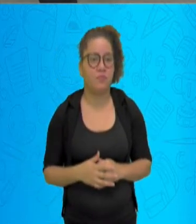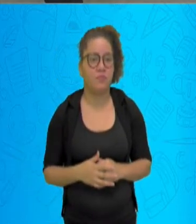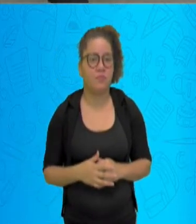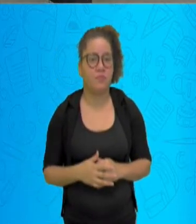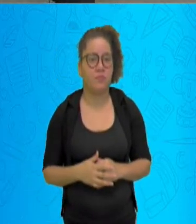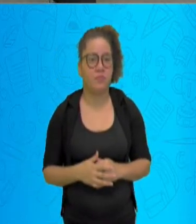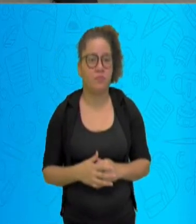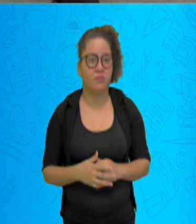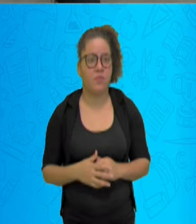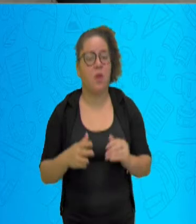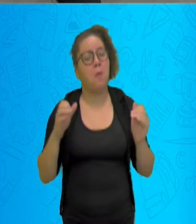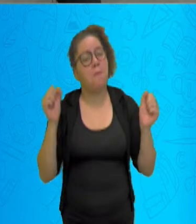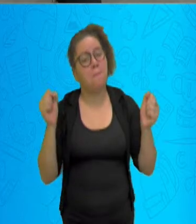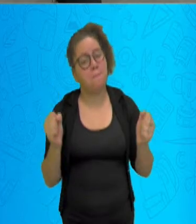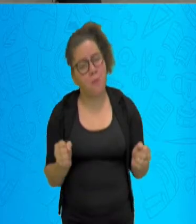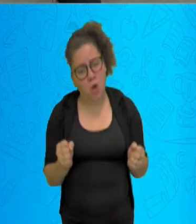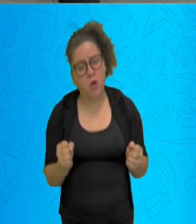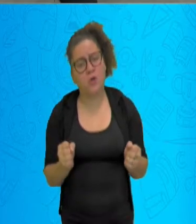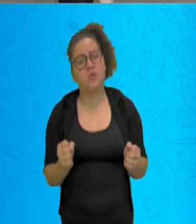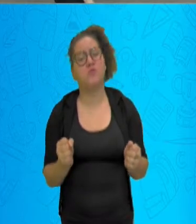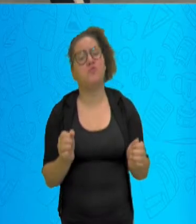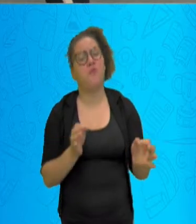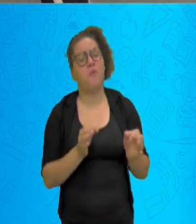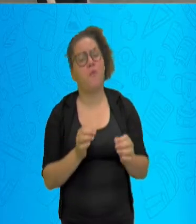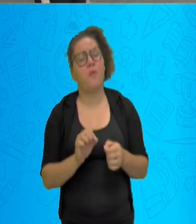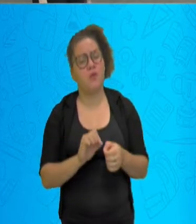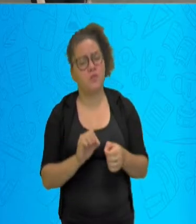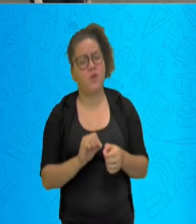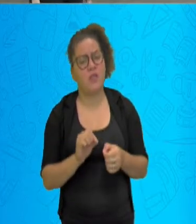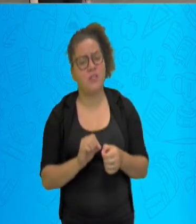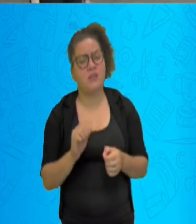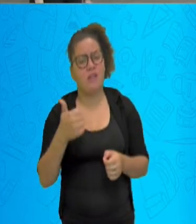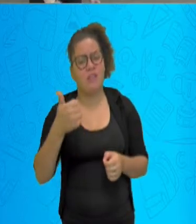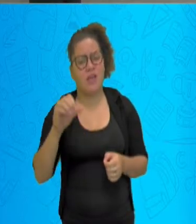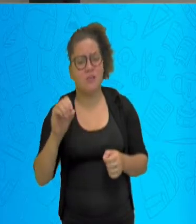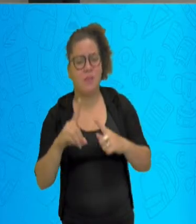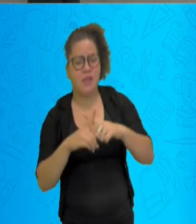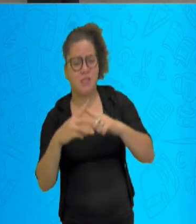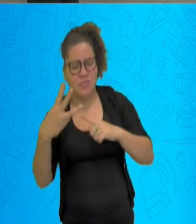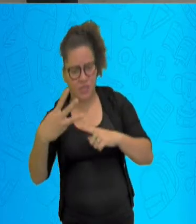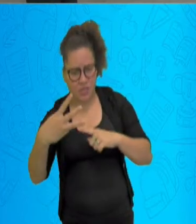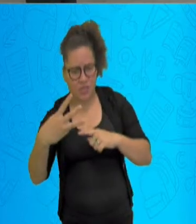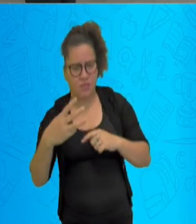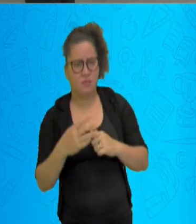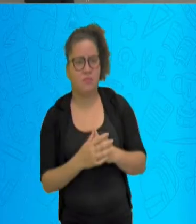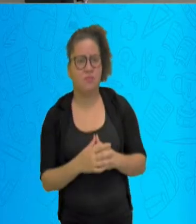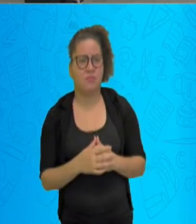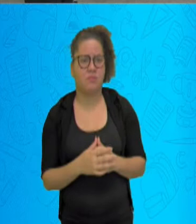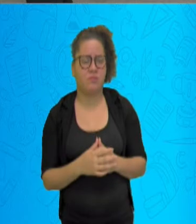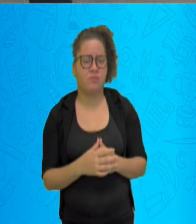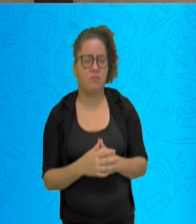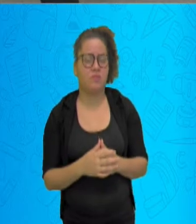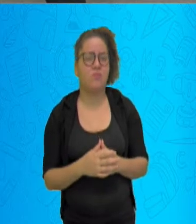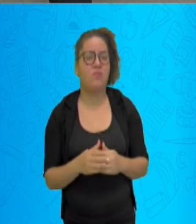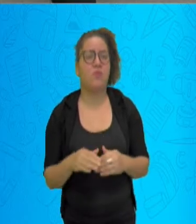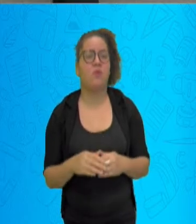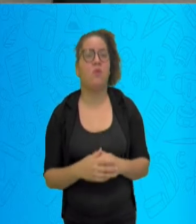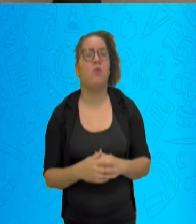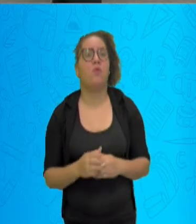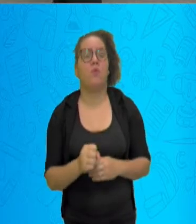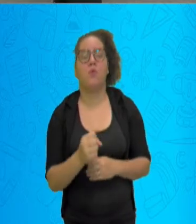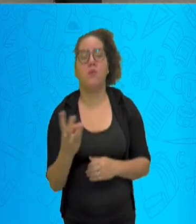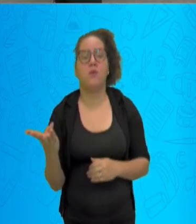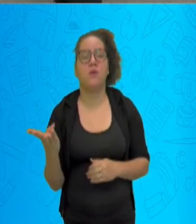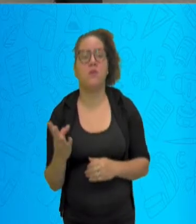Eu posso resolver aqui, tá, gente? Olha, quanto que é 10 mais 3? Mais 10 mais 3.